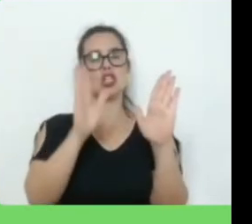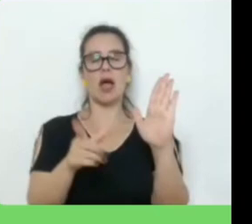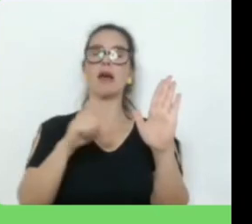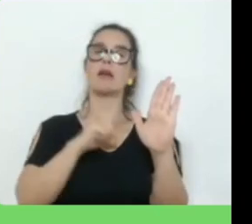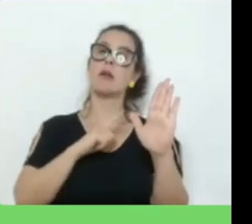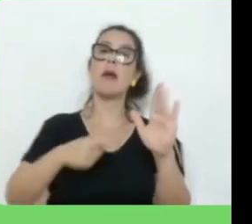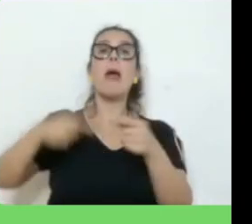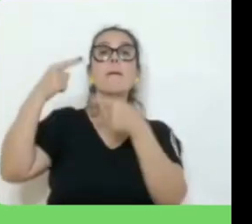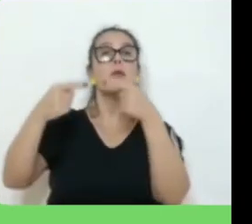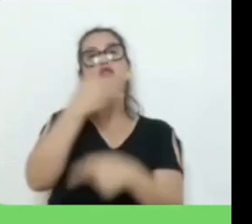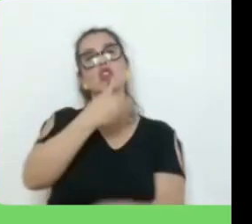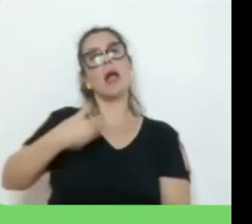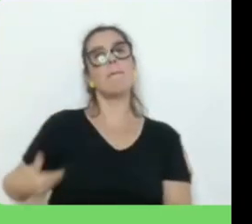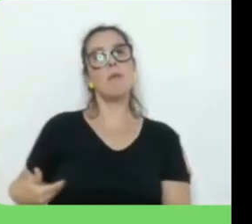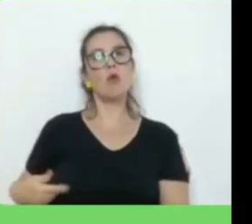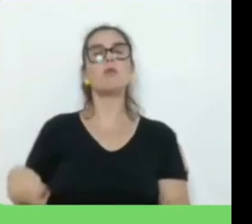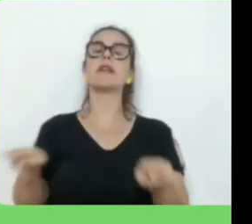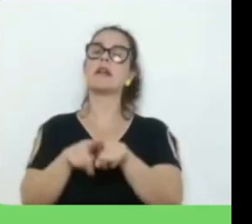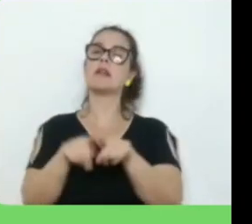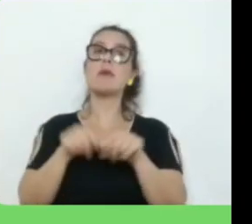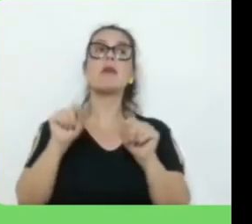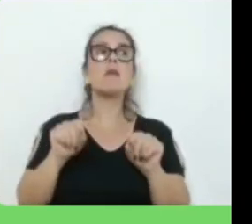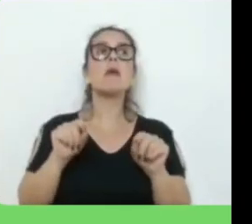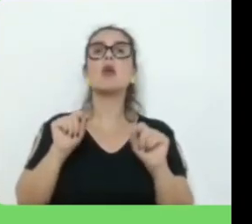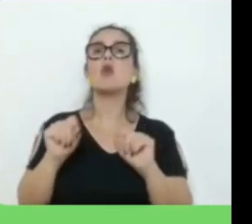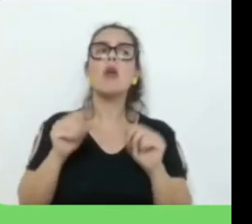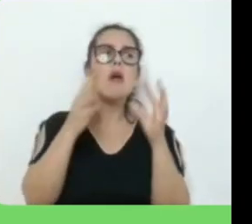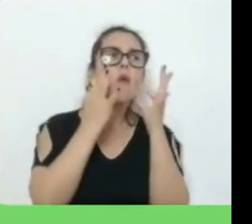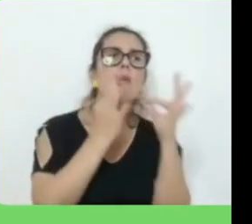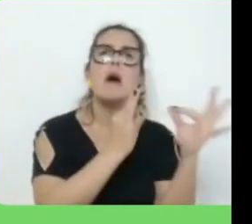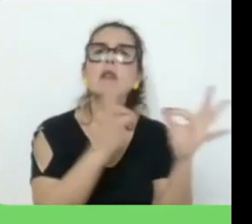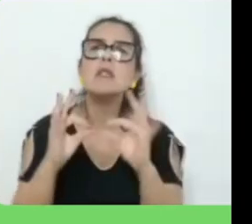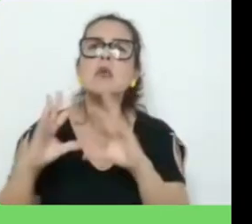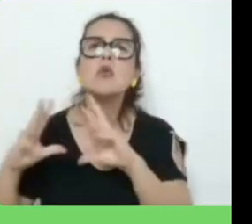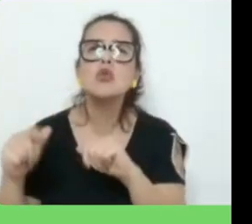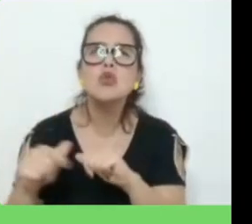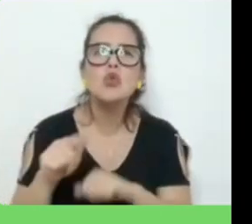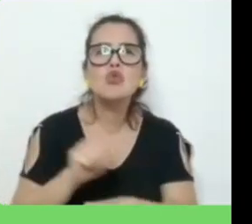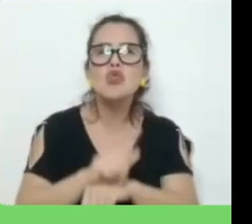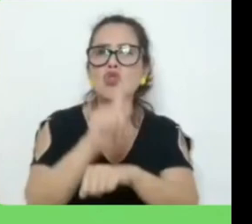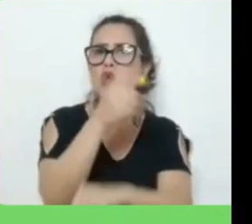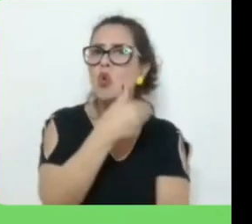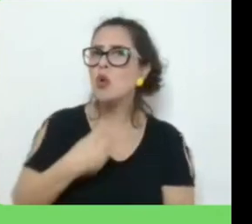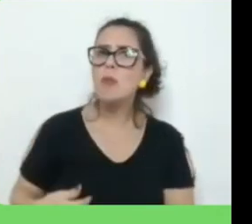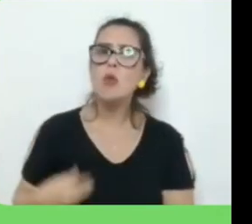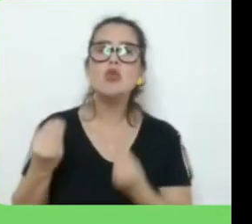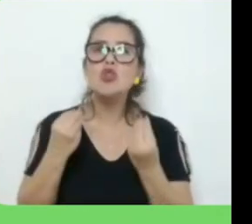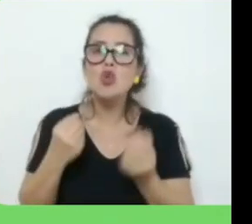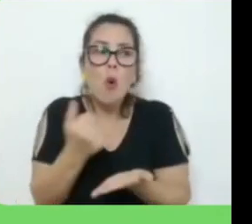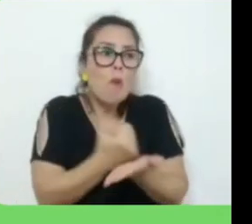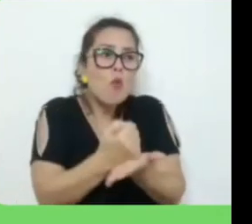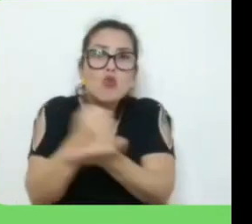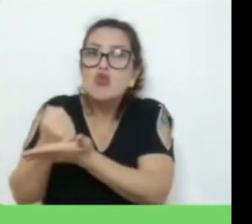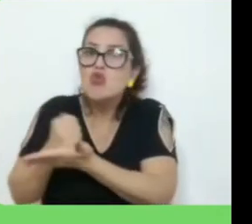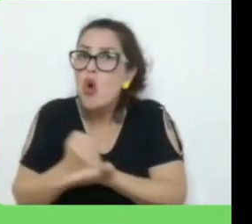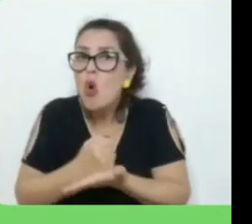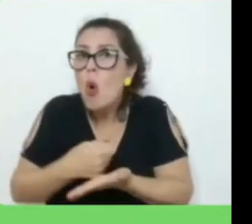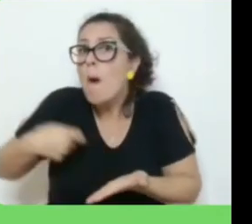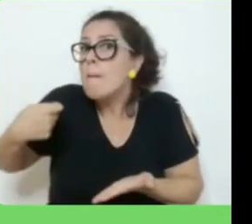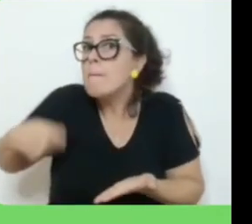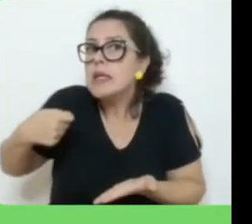e e um e um radar para para todos os gestores públicos de como os jogos eles precisam ser